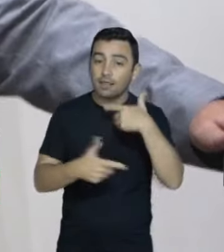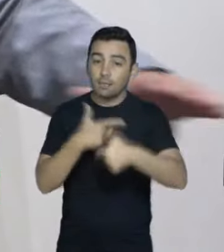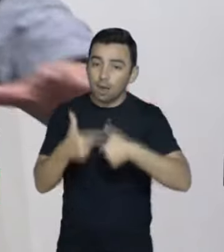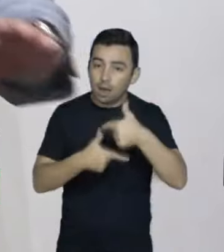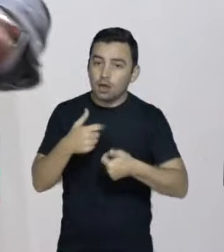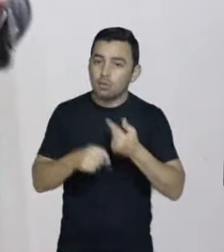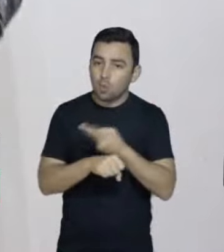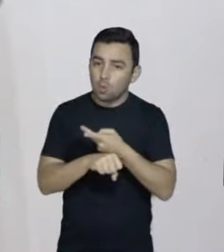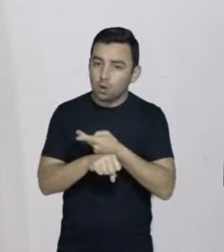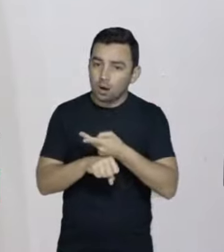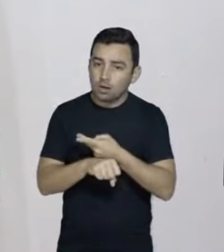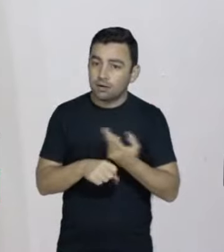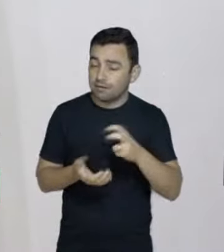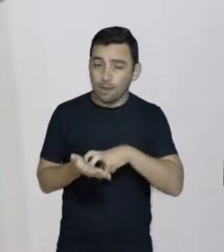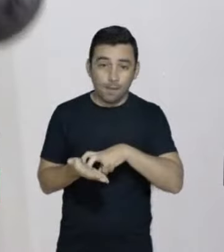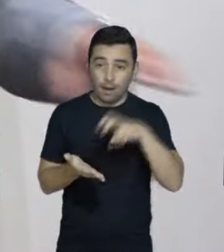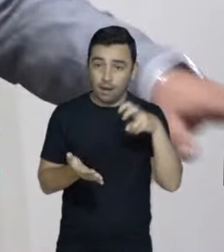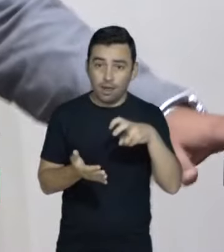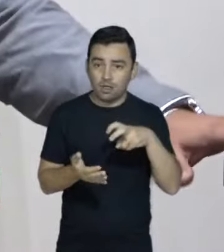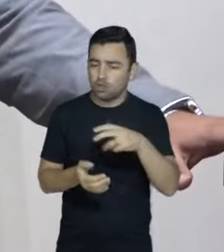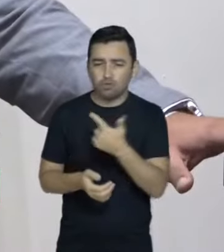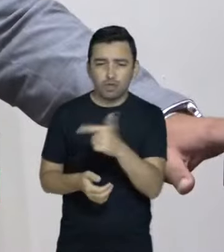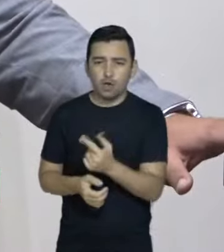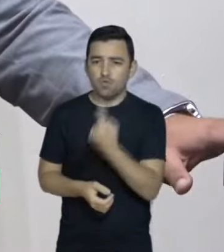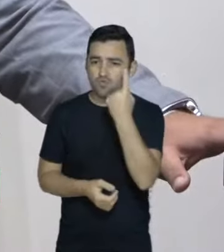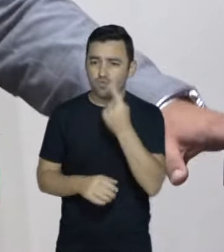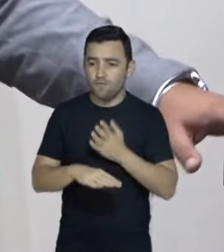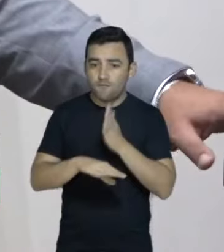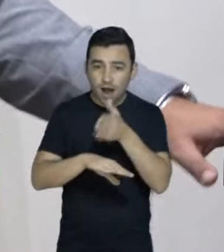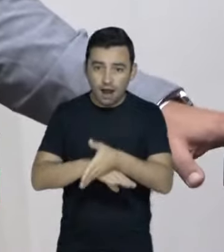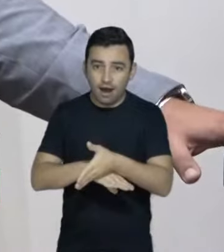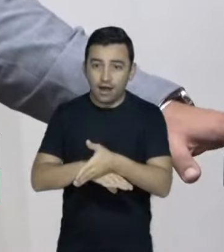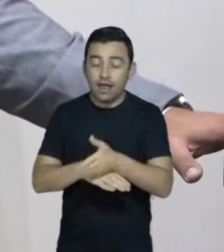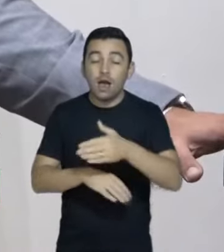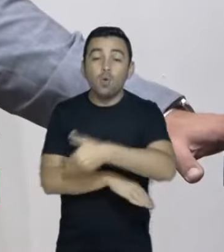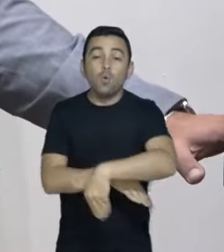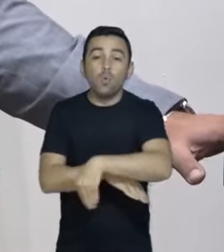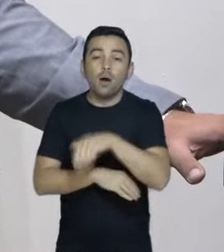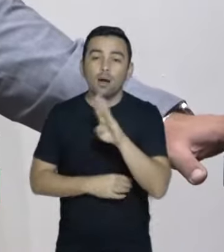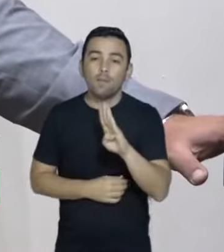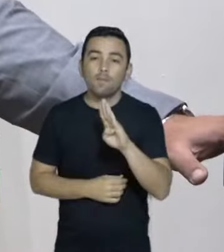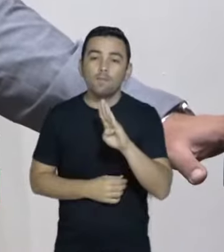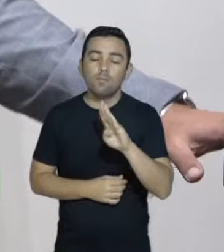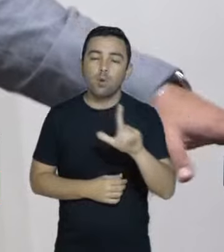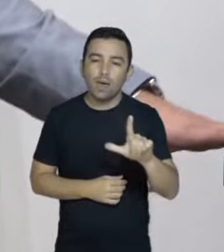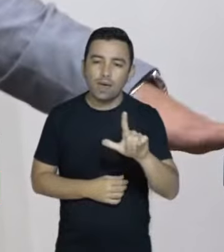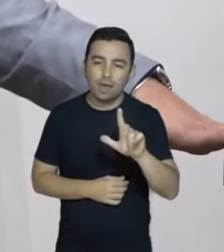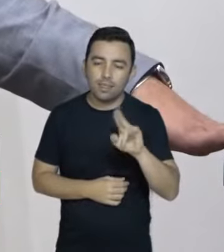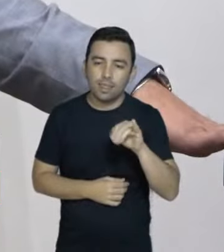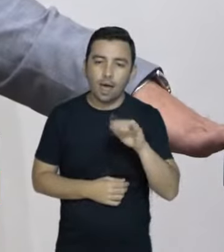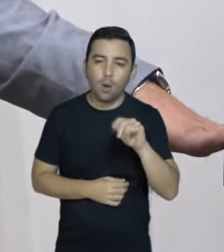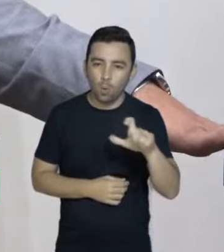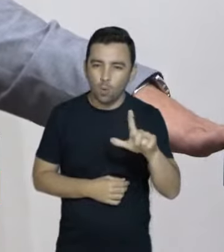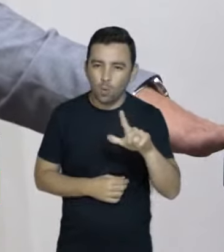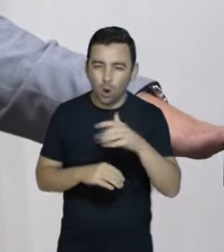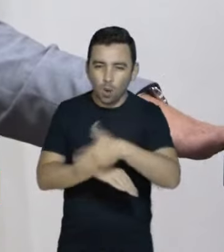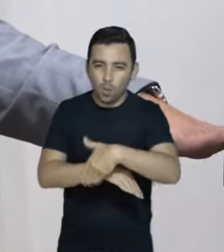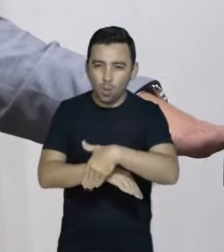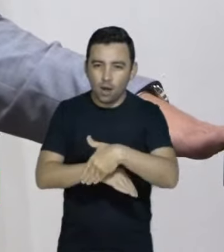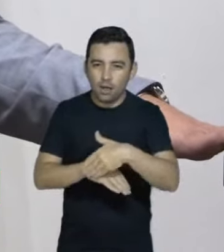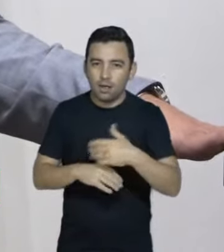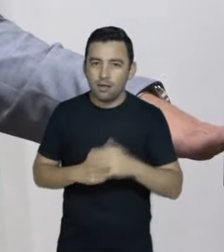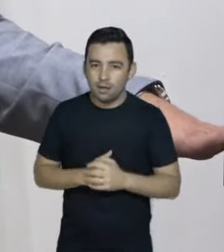emprego. Ninguém de manhã lá na fila do Cine, ninguém vai, lá na rua Blumenau. Se quiser, eu dou o endereço, onde vocês podem ir lá de manhã, com uma caixa térmica, leva aguinha para quem